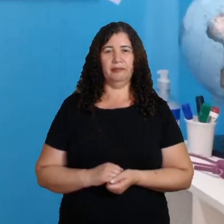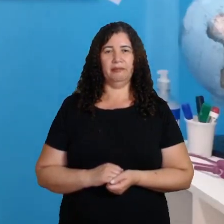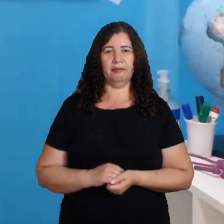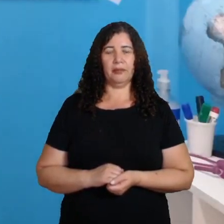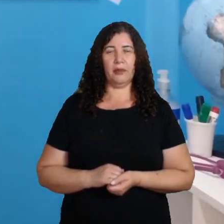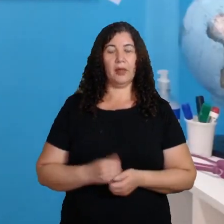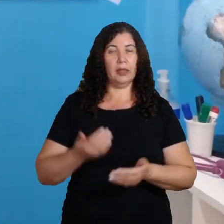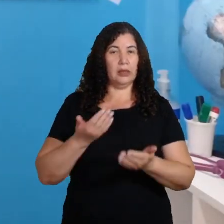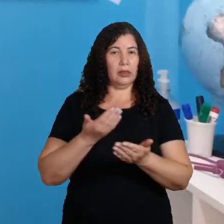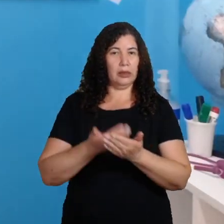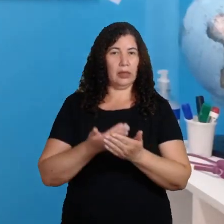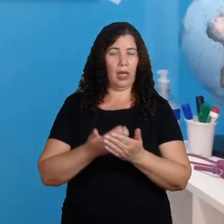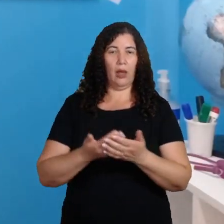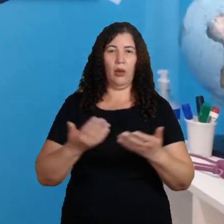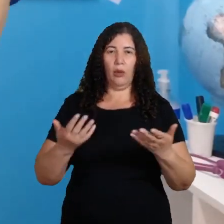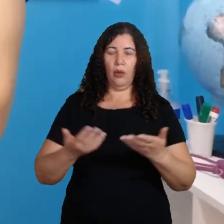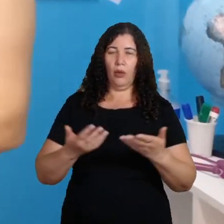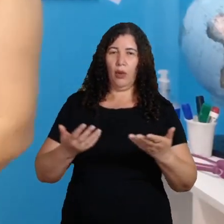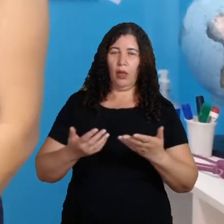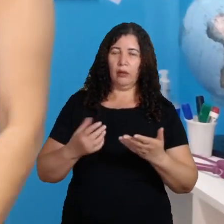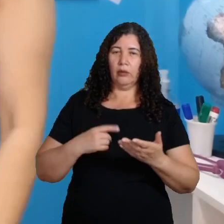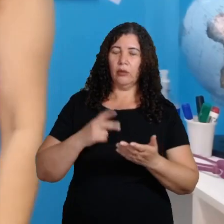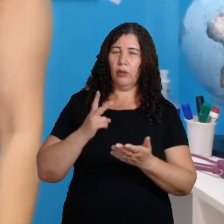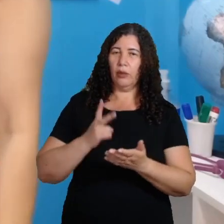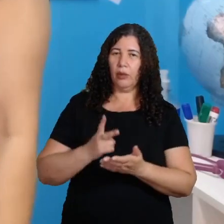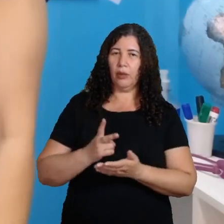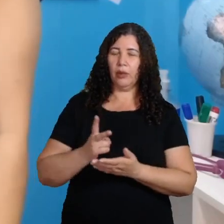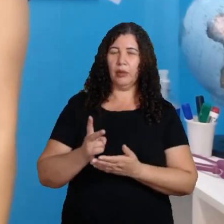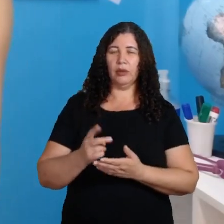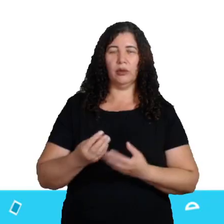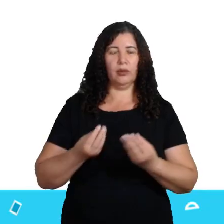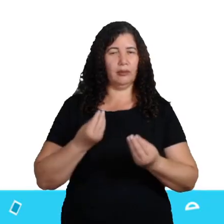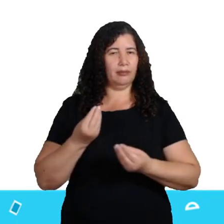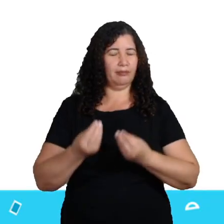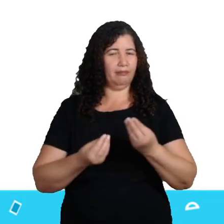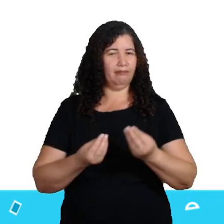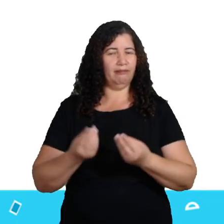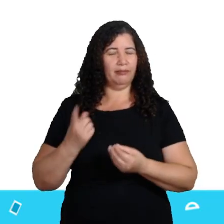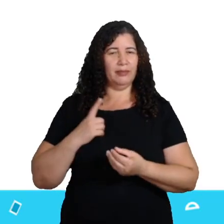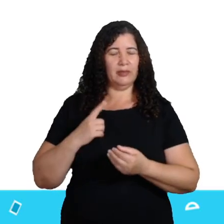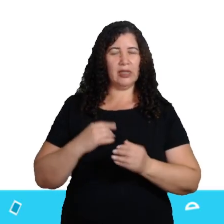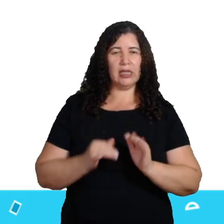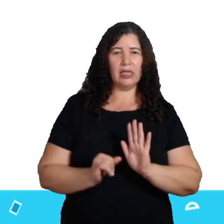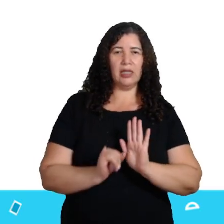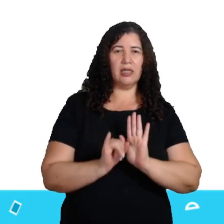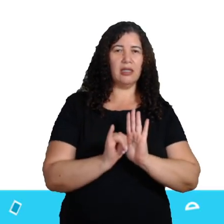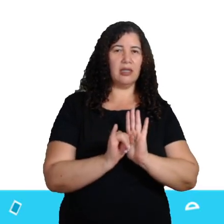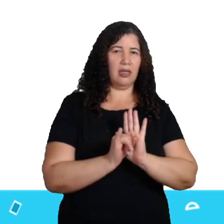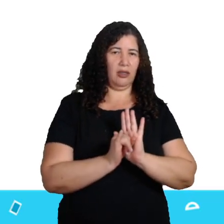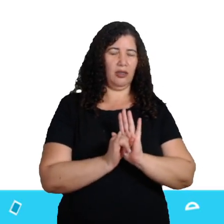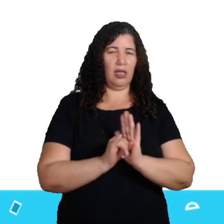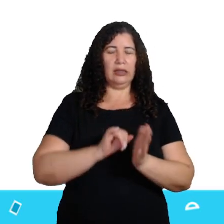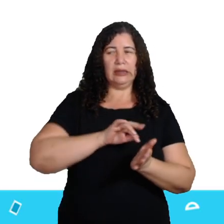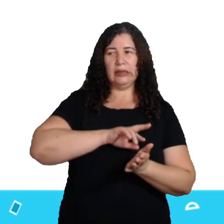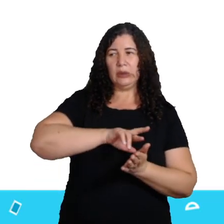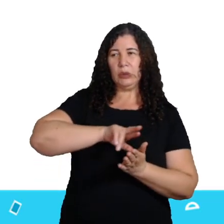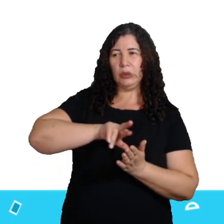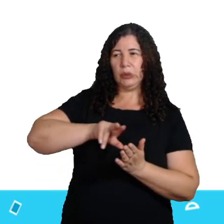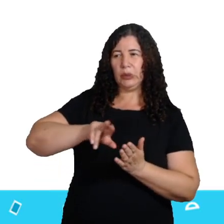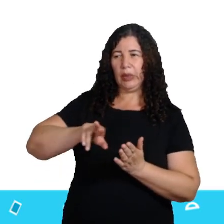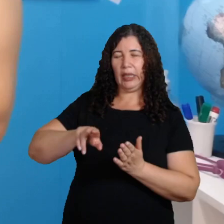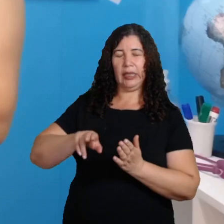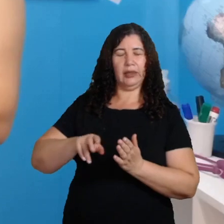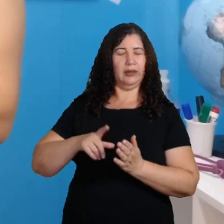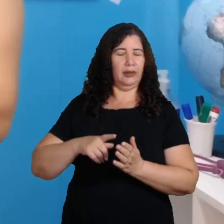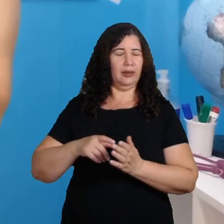Para esta aula, nós vamos continuar pensando nas identidades e diversidades